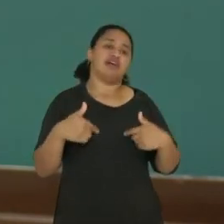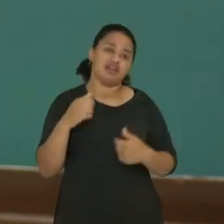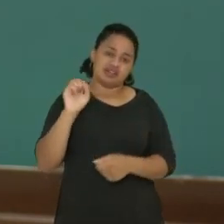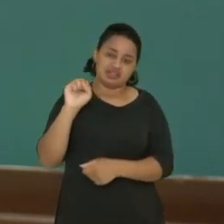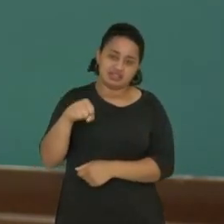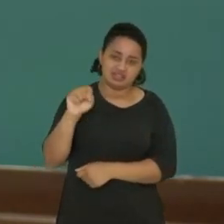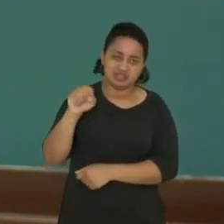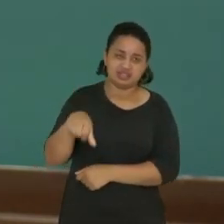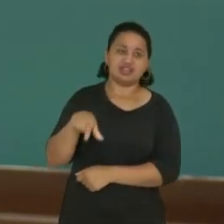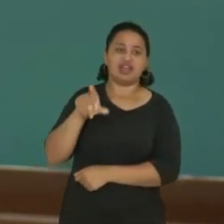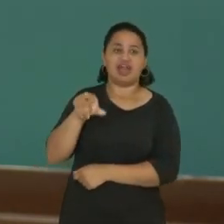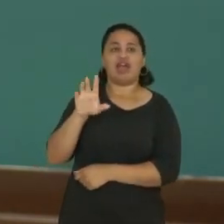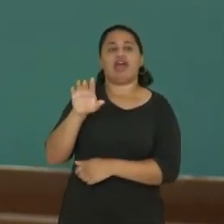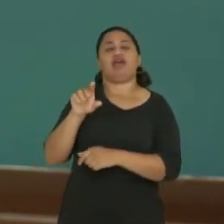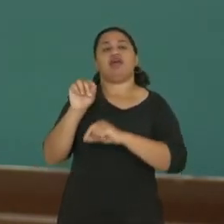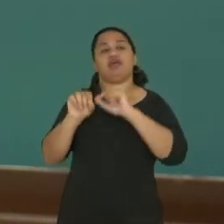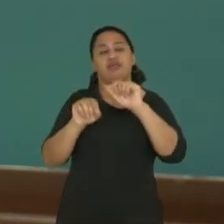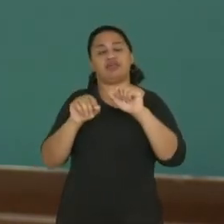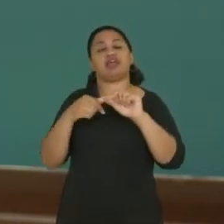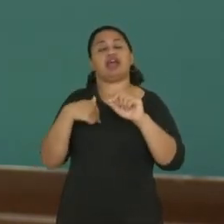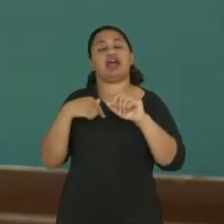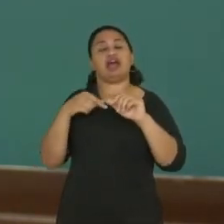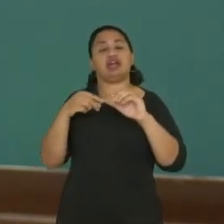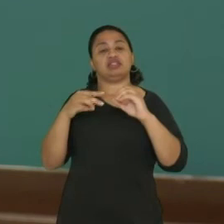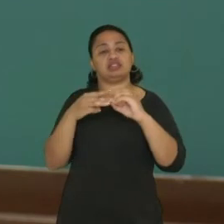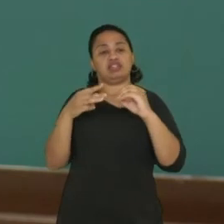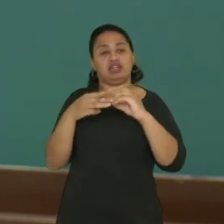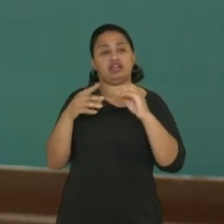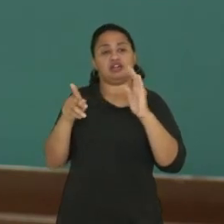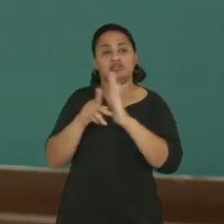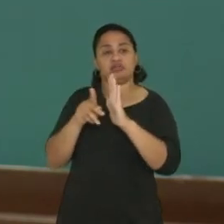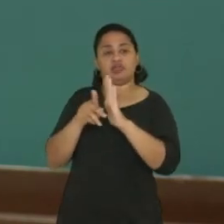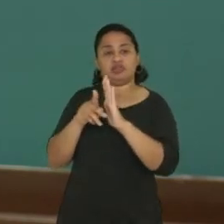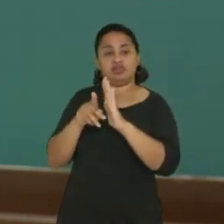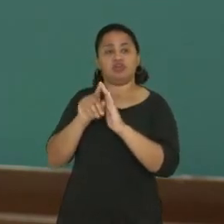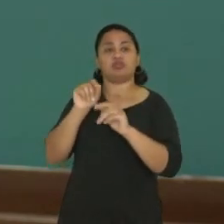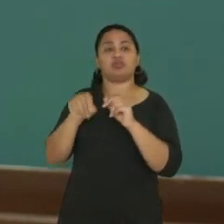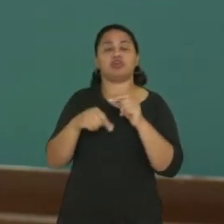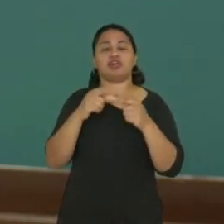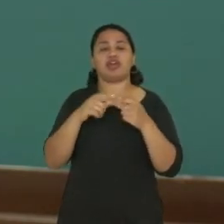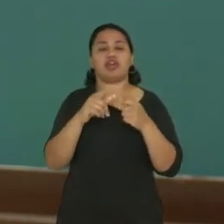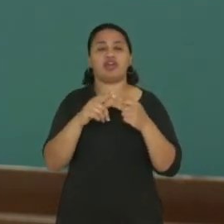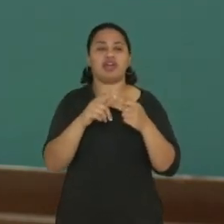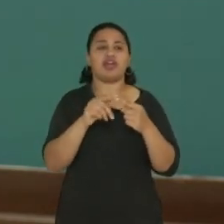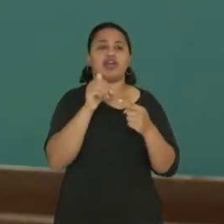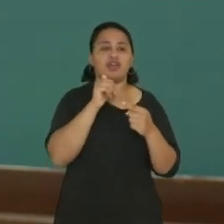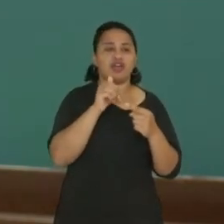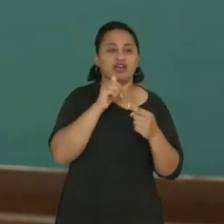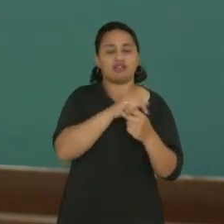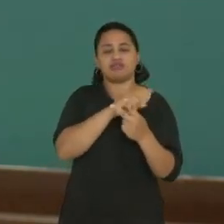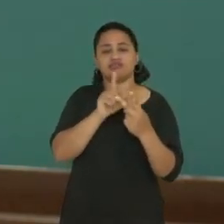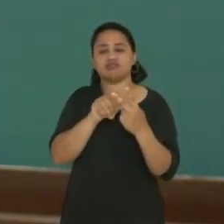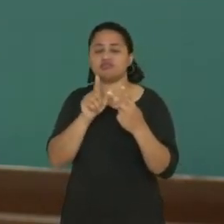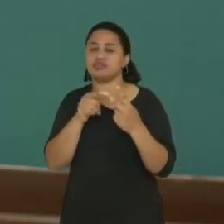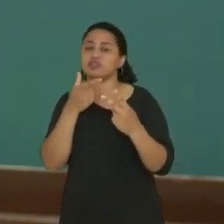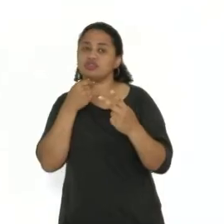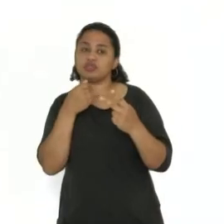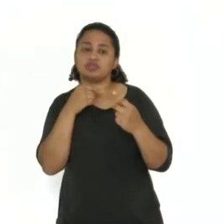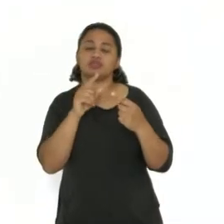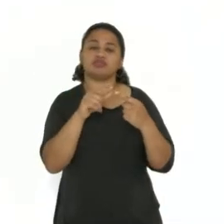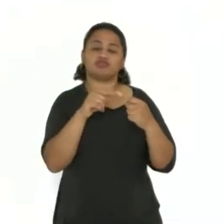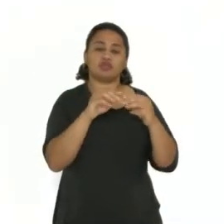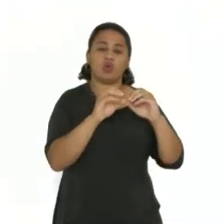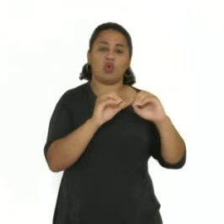eu estou falando das células gaméticas, né? Estou falando do gameta feminino e do gameta masculino. Então,